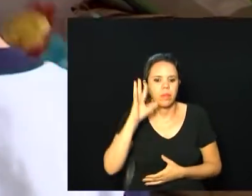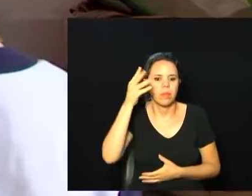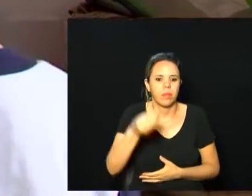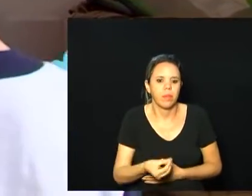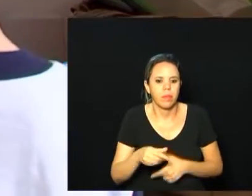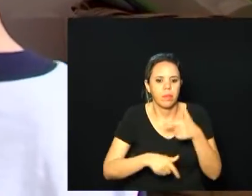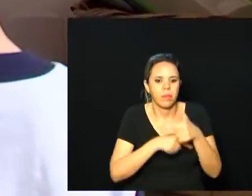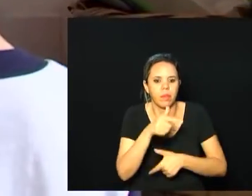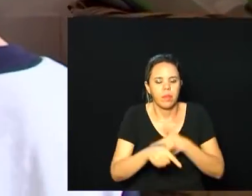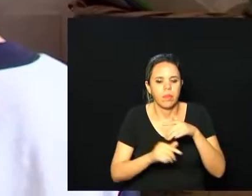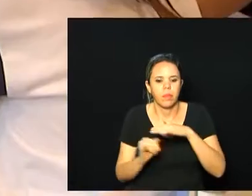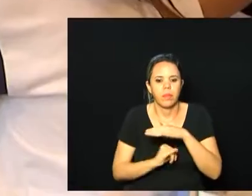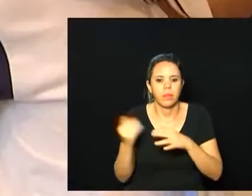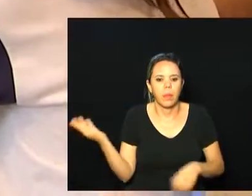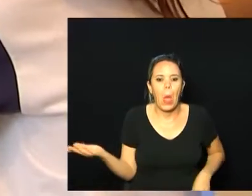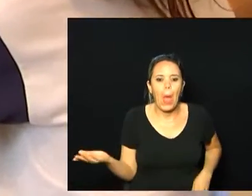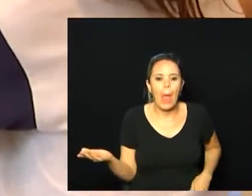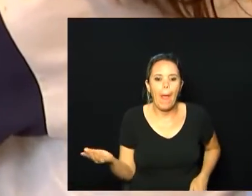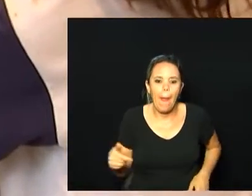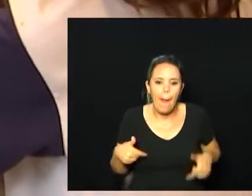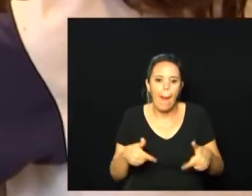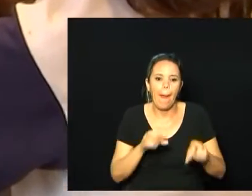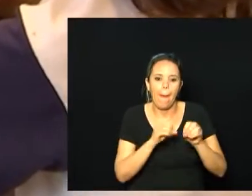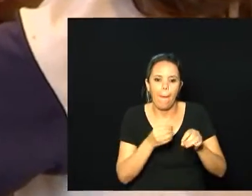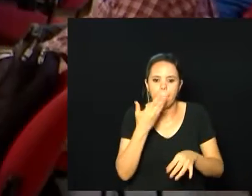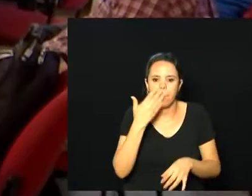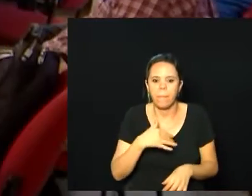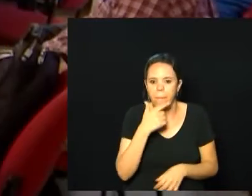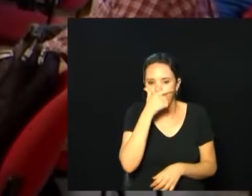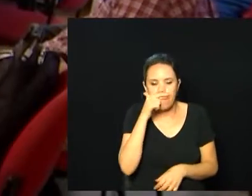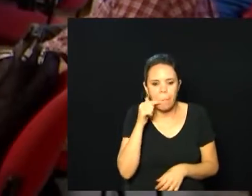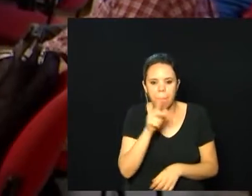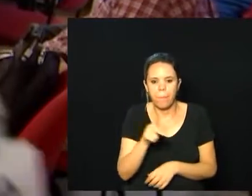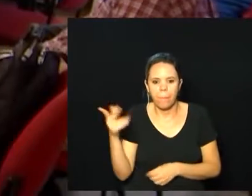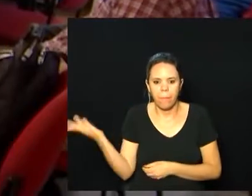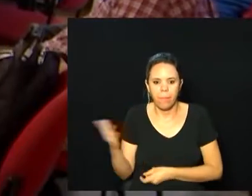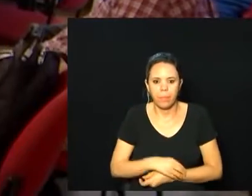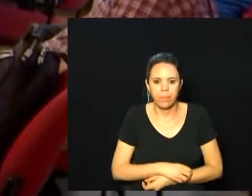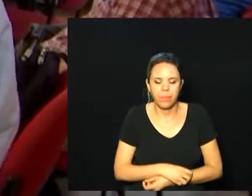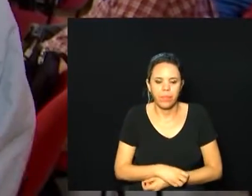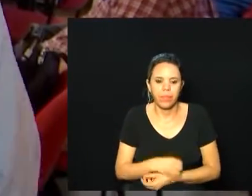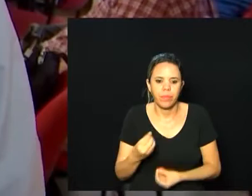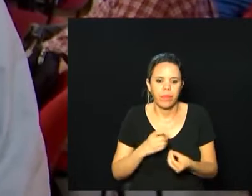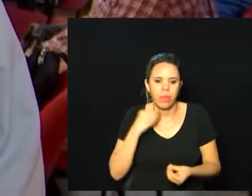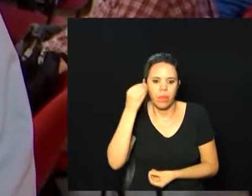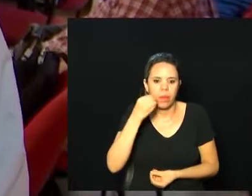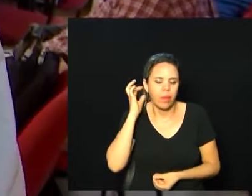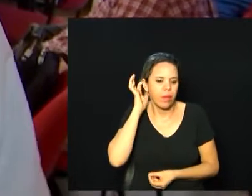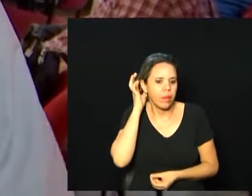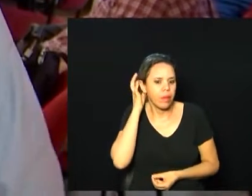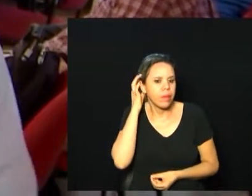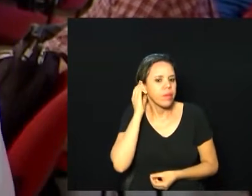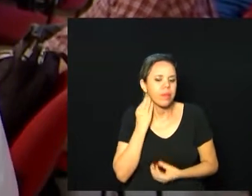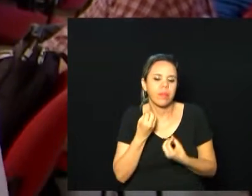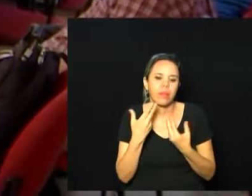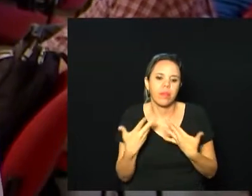o trabalho da instituição que atua na educação infantil. Professor Alberto conta como teve conhecimento da situação.